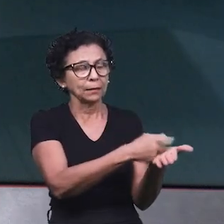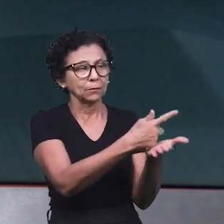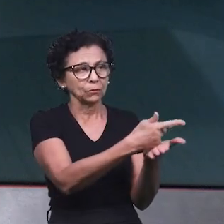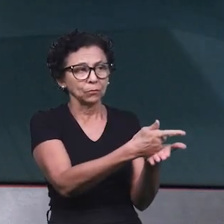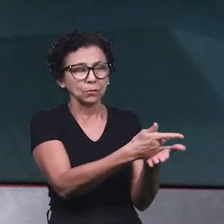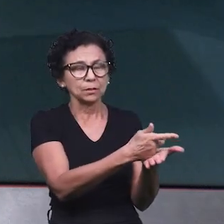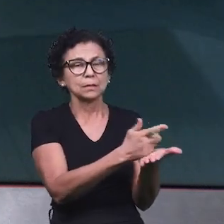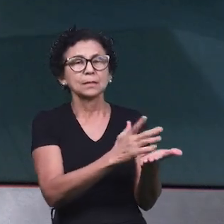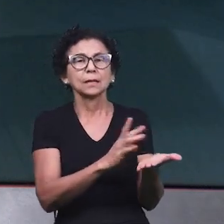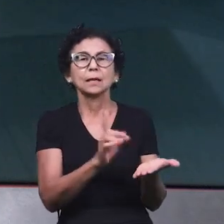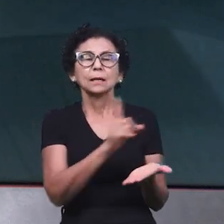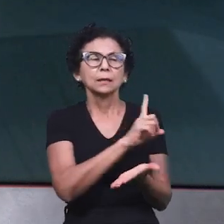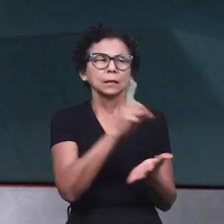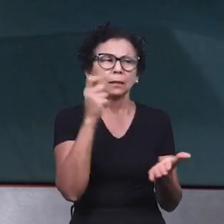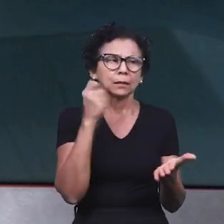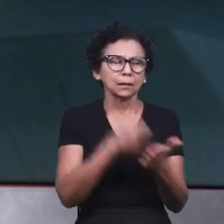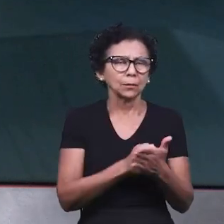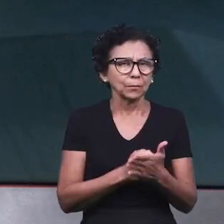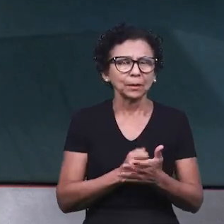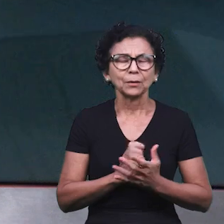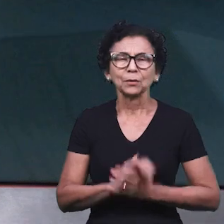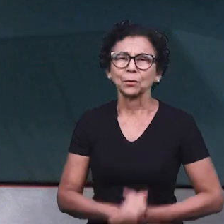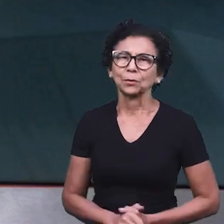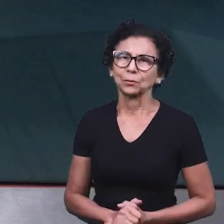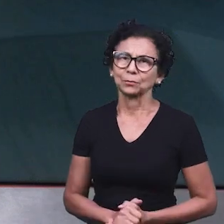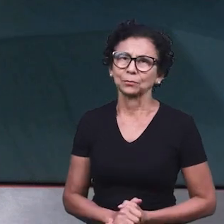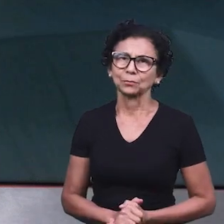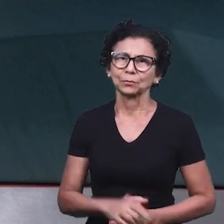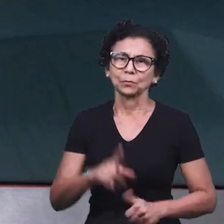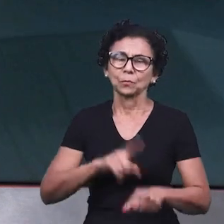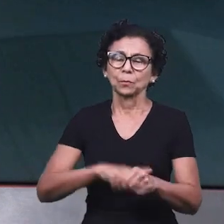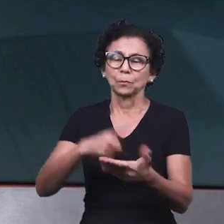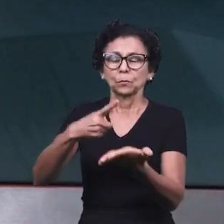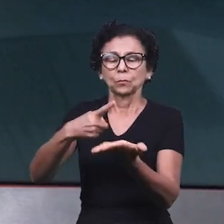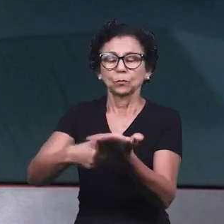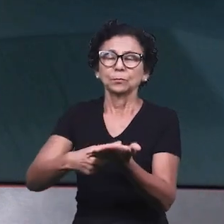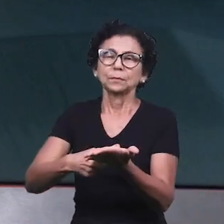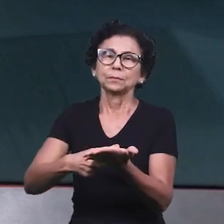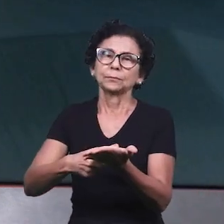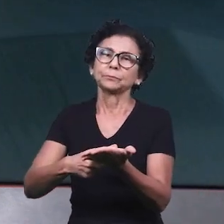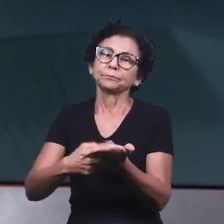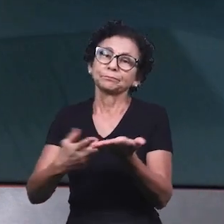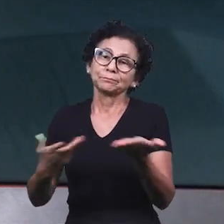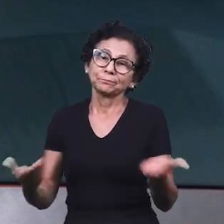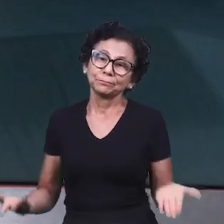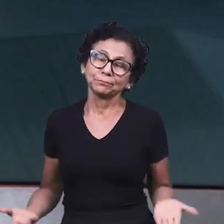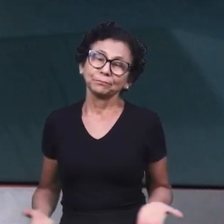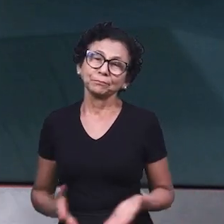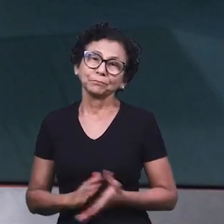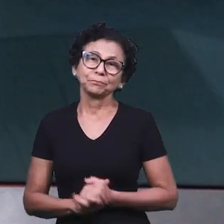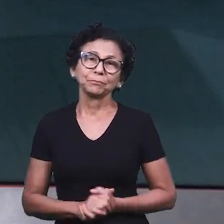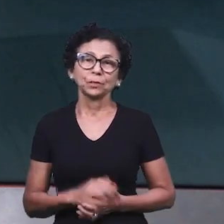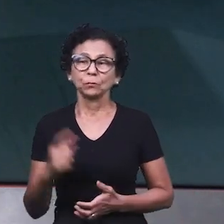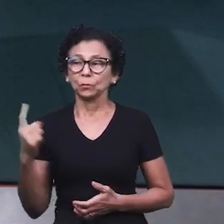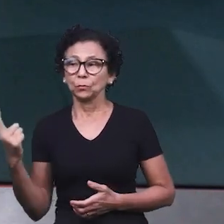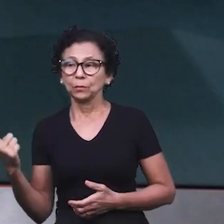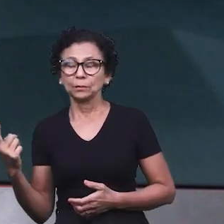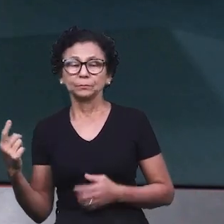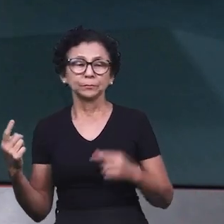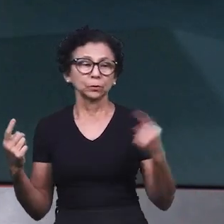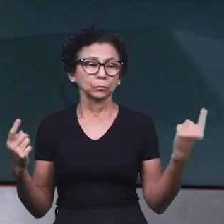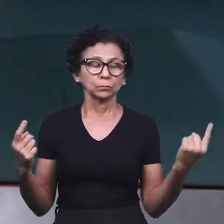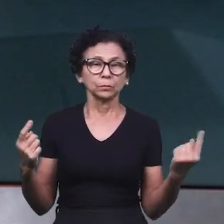foram recebidos no momento combinado. E,